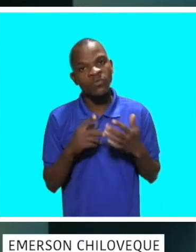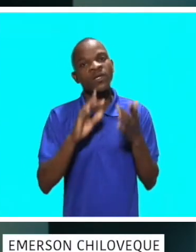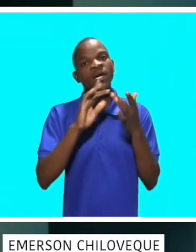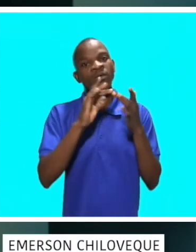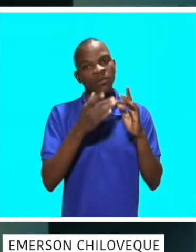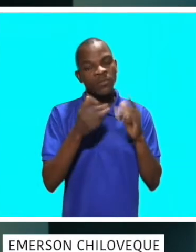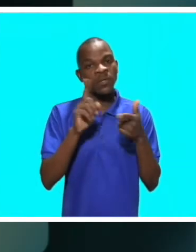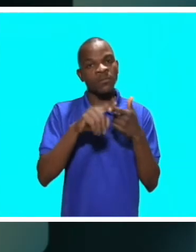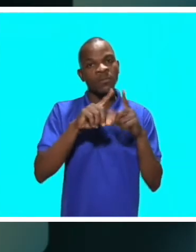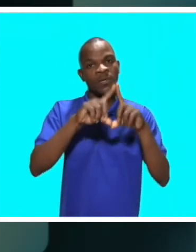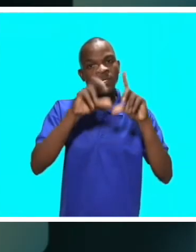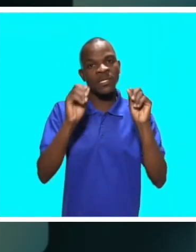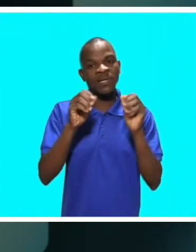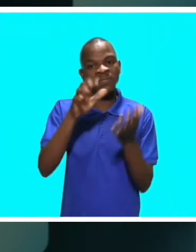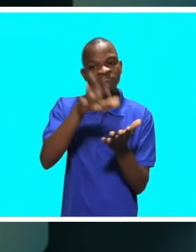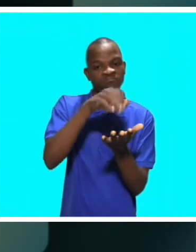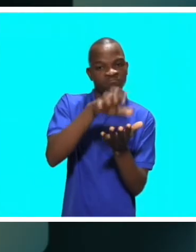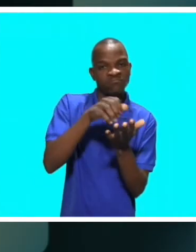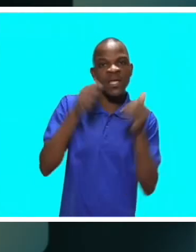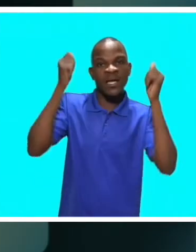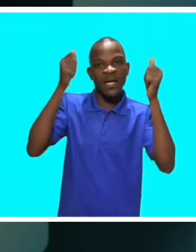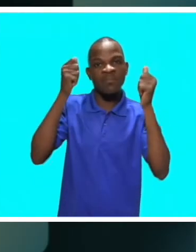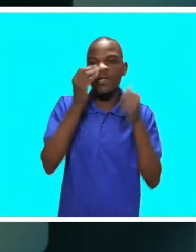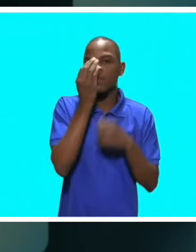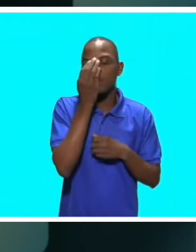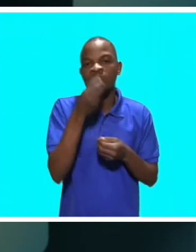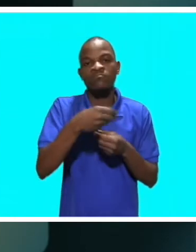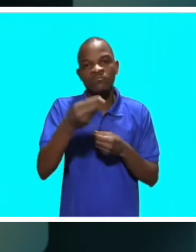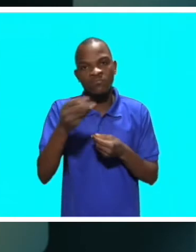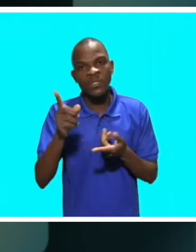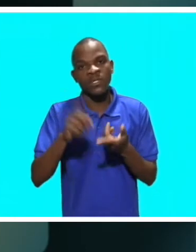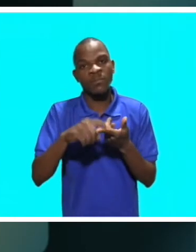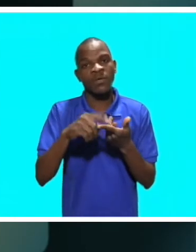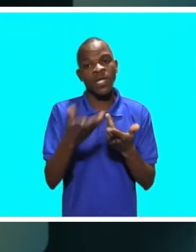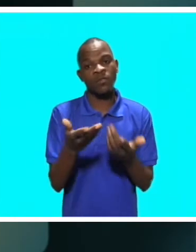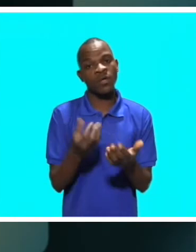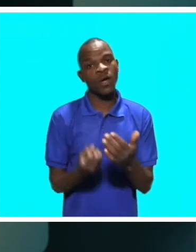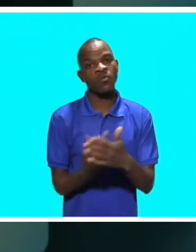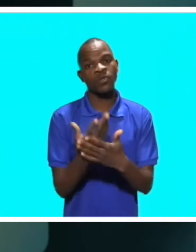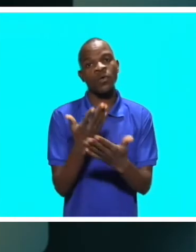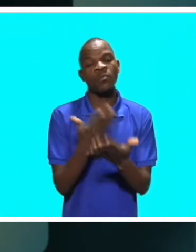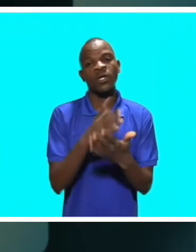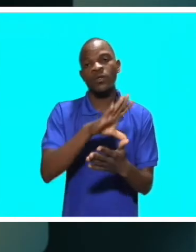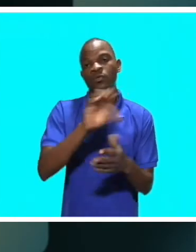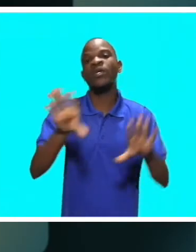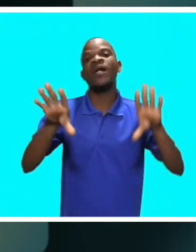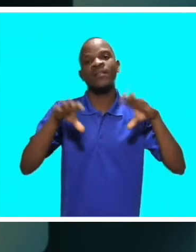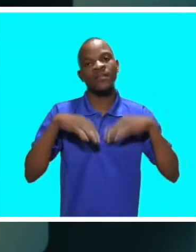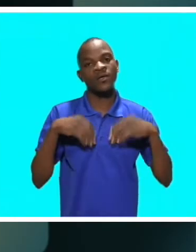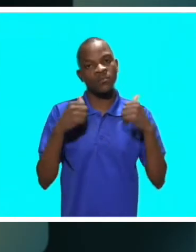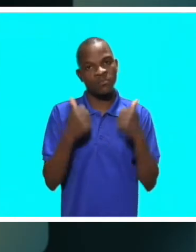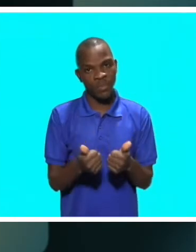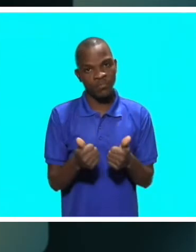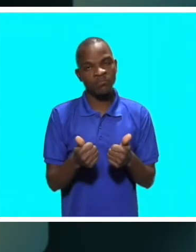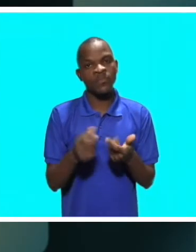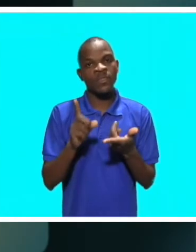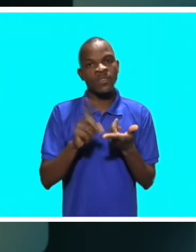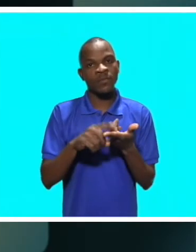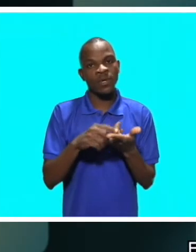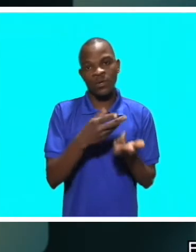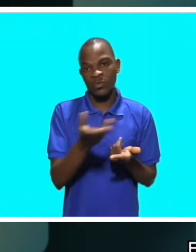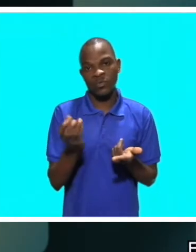e adolescentes, com destaque para a campanha de ingressão e distribuição de pensos higiênicos, que foi, por acaso, recebida com muito bom